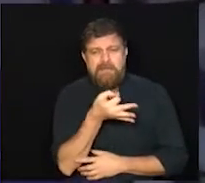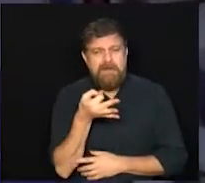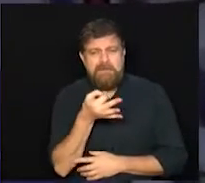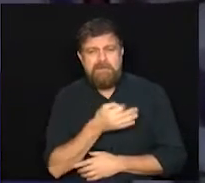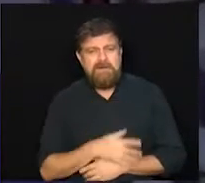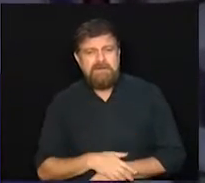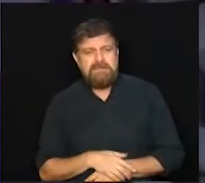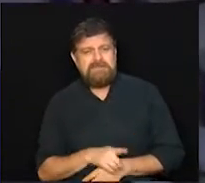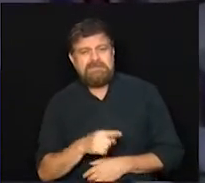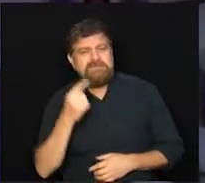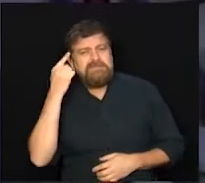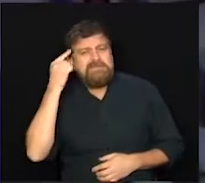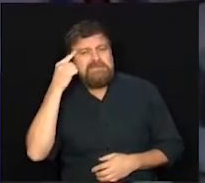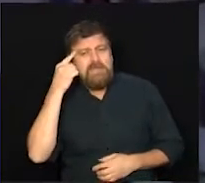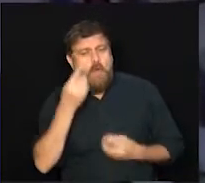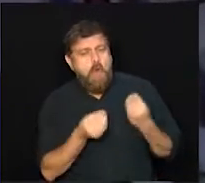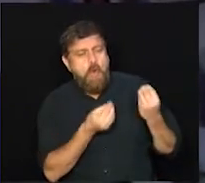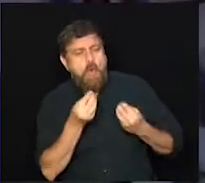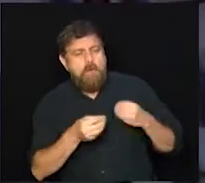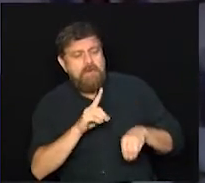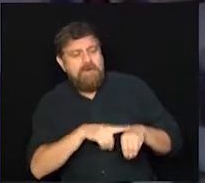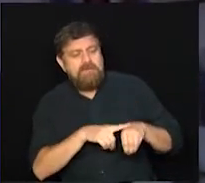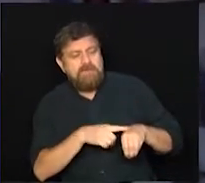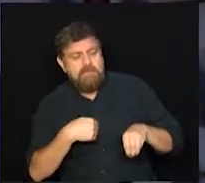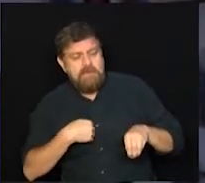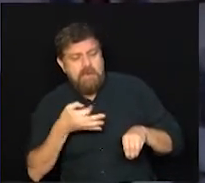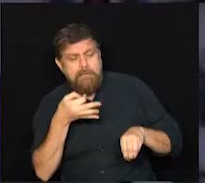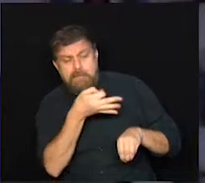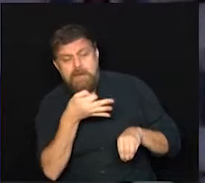que vocês pensaram?